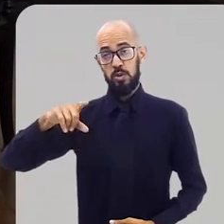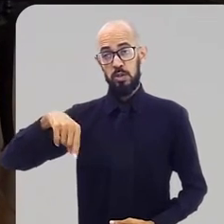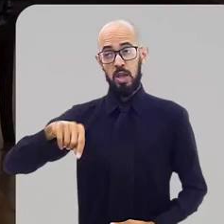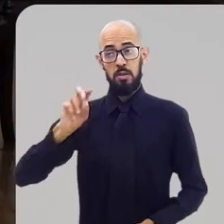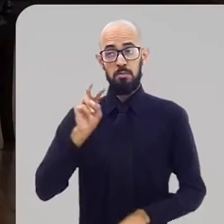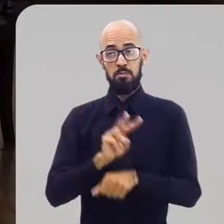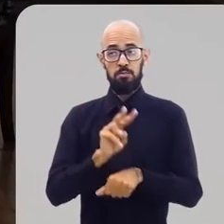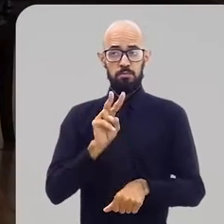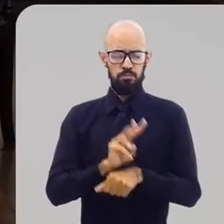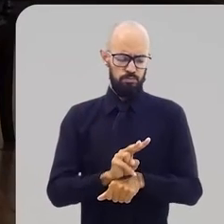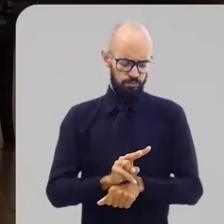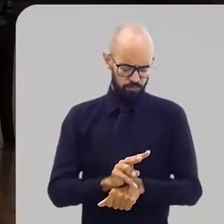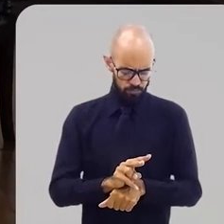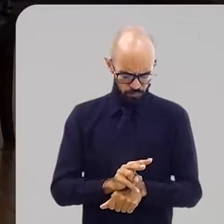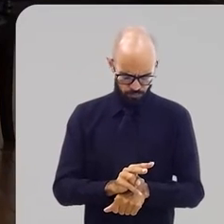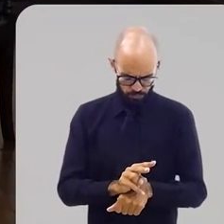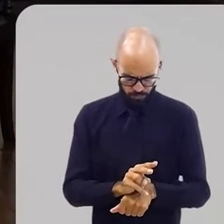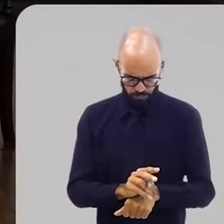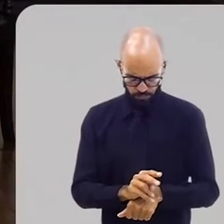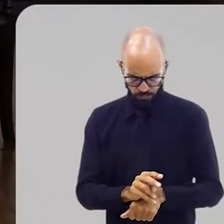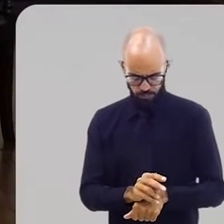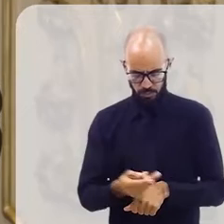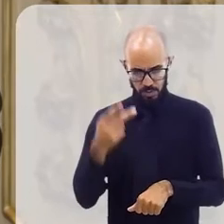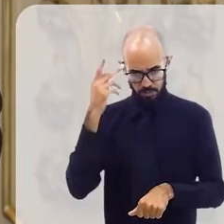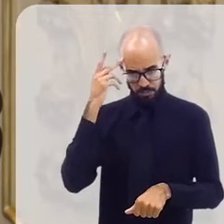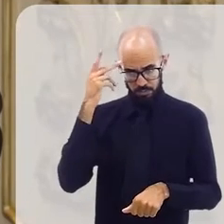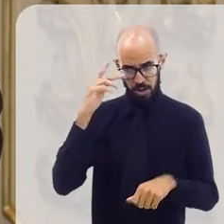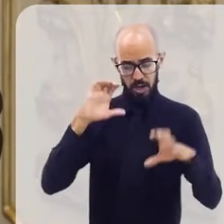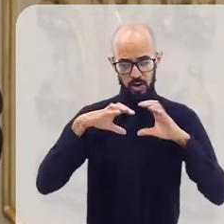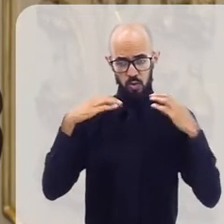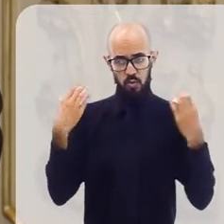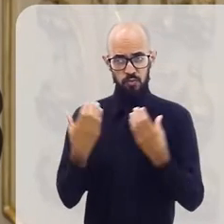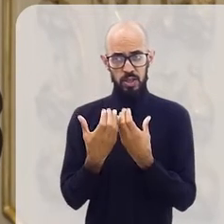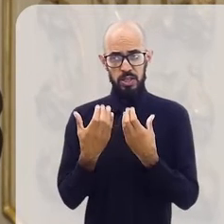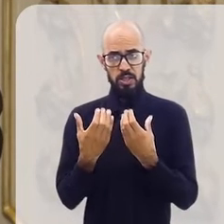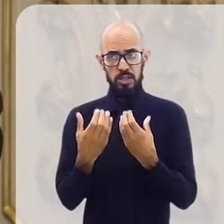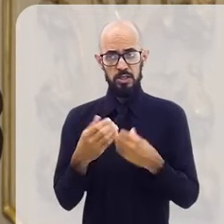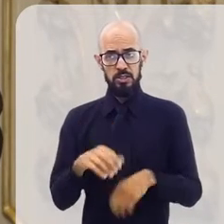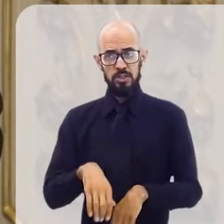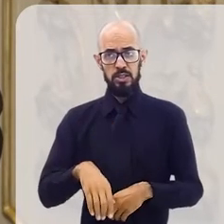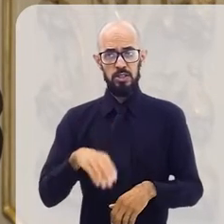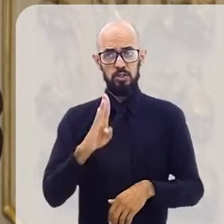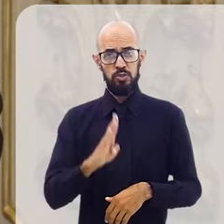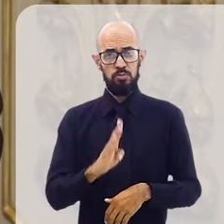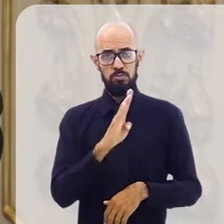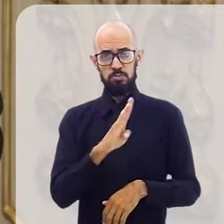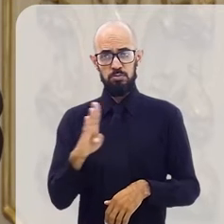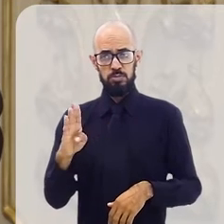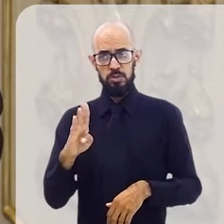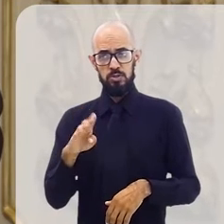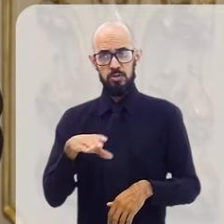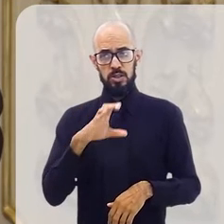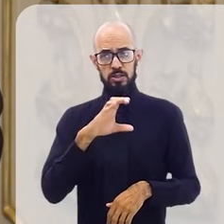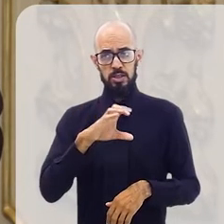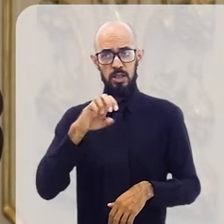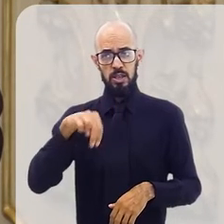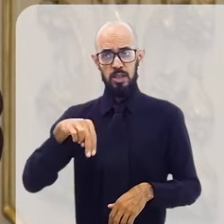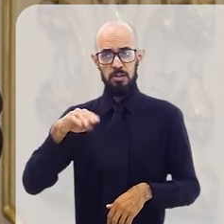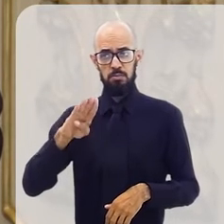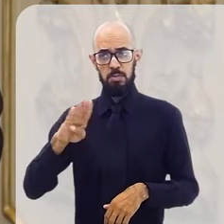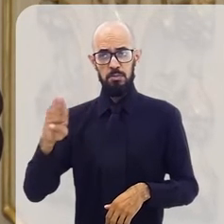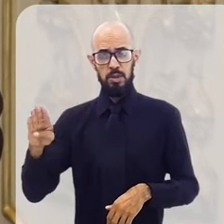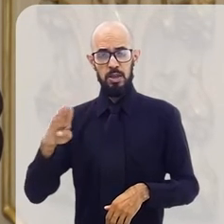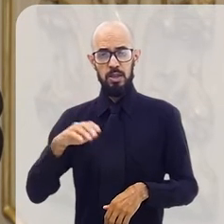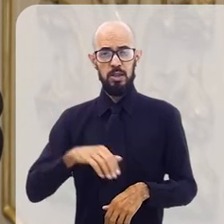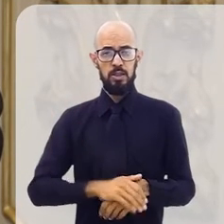que é cedido para a nossa Conferência Episcopal é a CNBB como secretário-geral